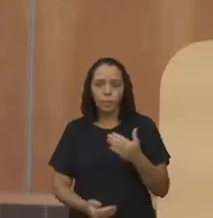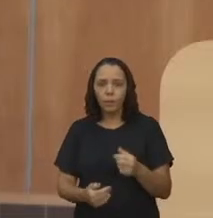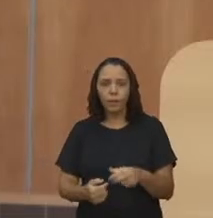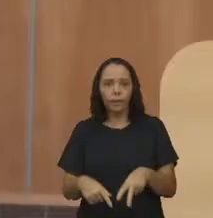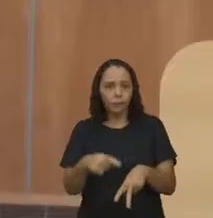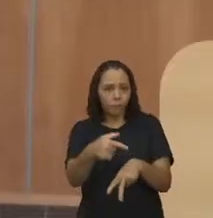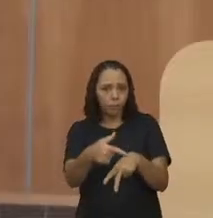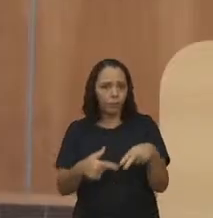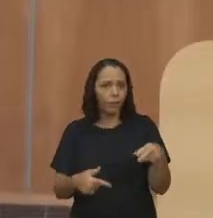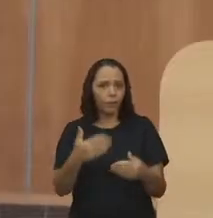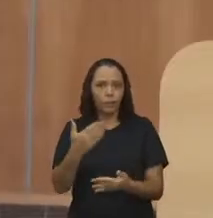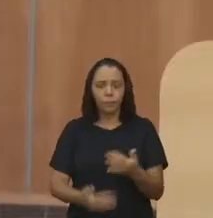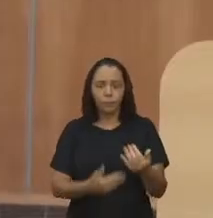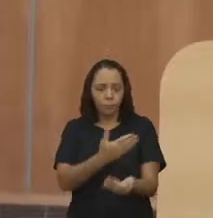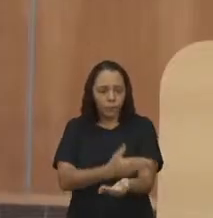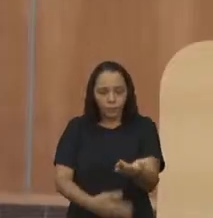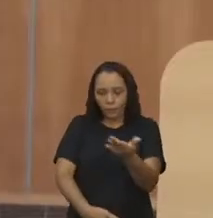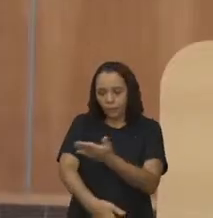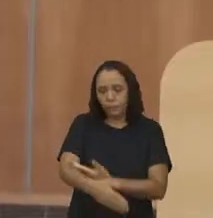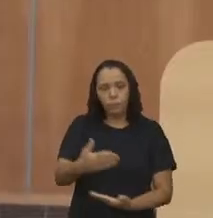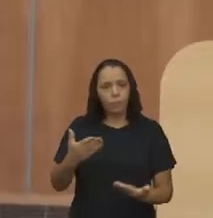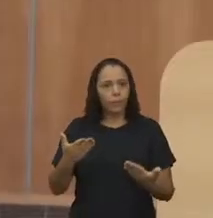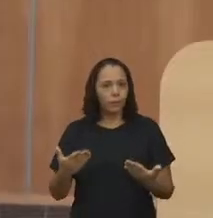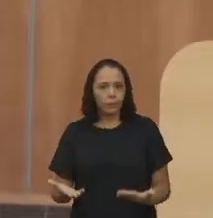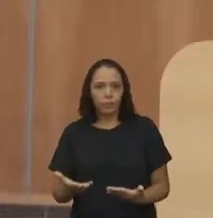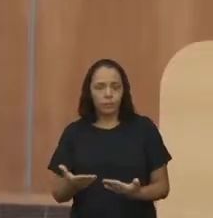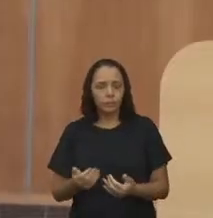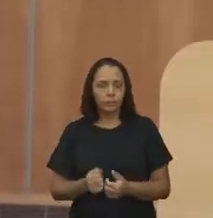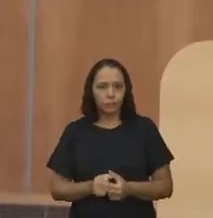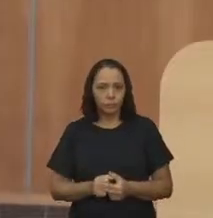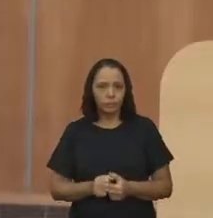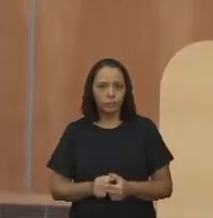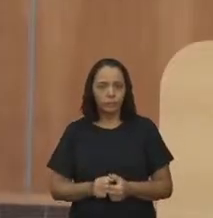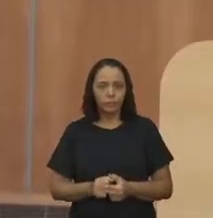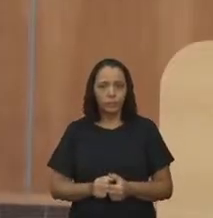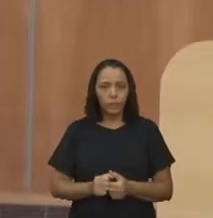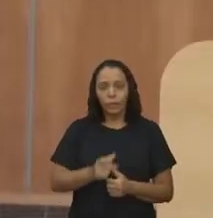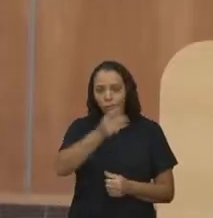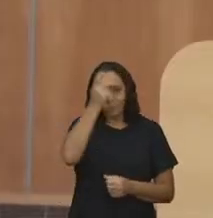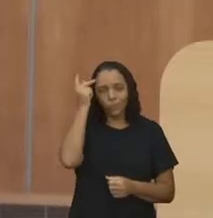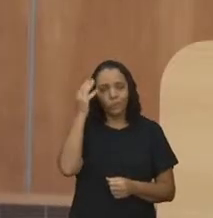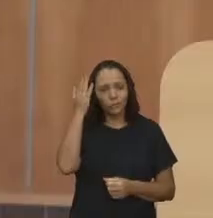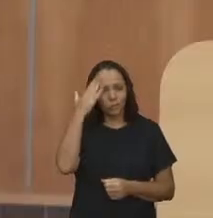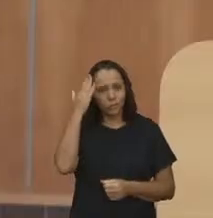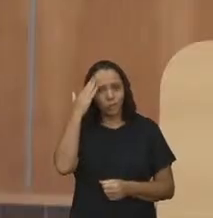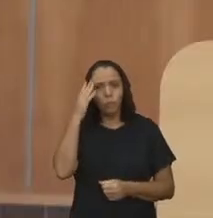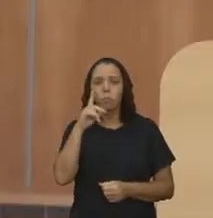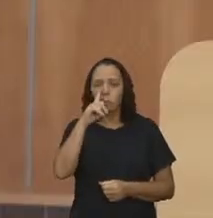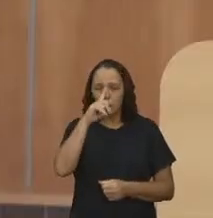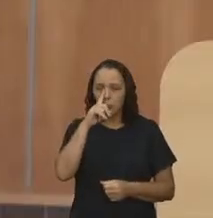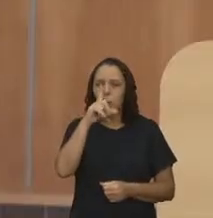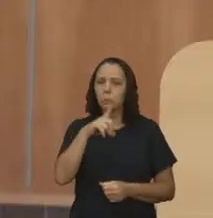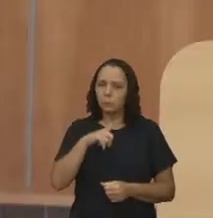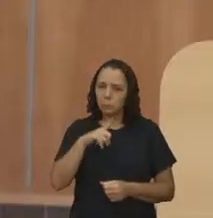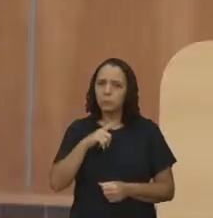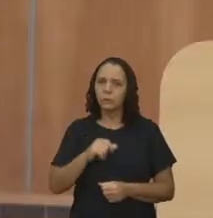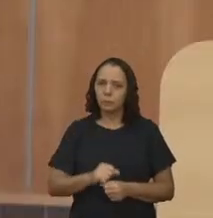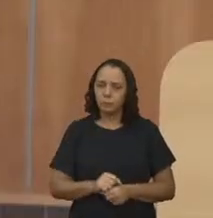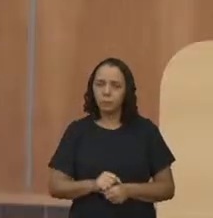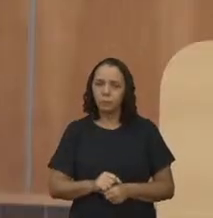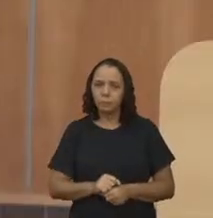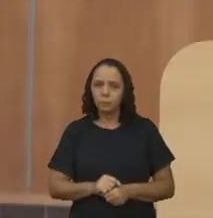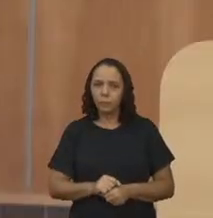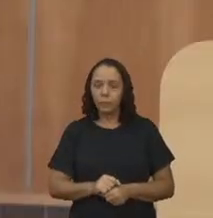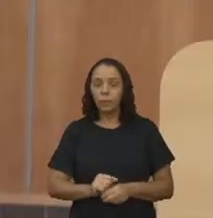importância, mas para quem tem conhecimento que o trânsito é perigoso, vai de encontro às escolas, e volto a dizer, a educação começa